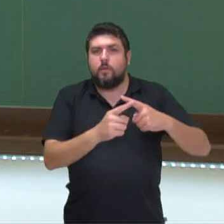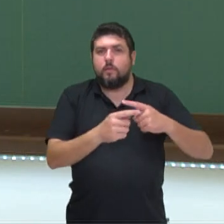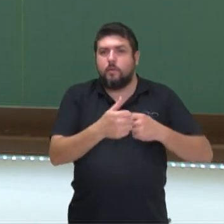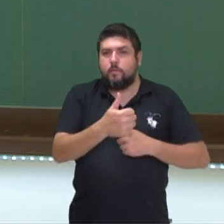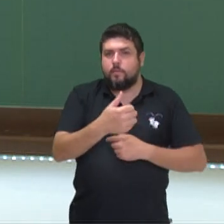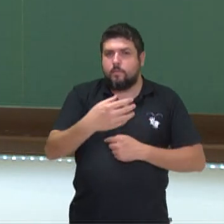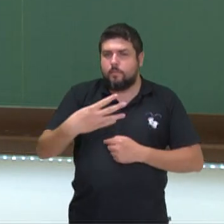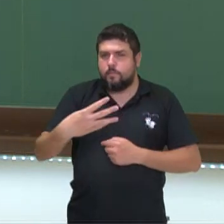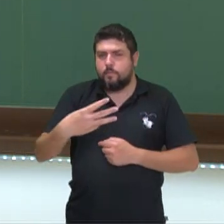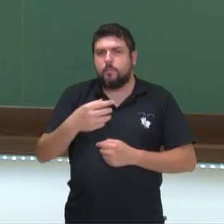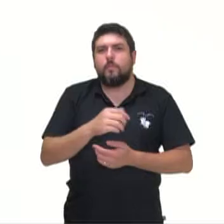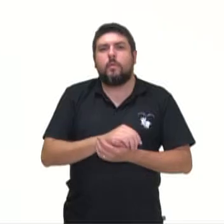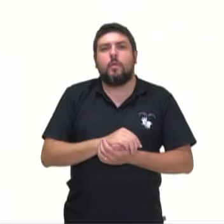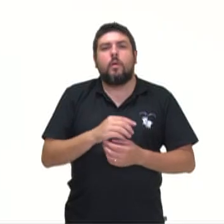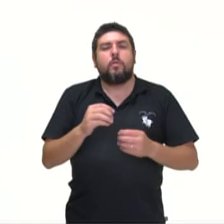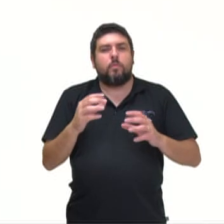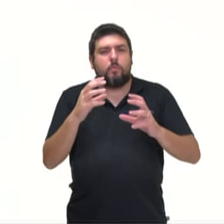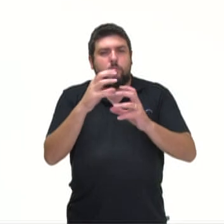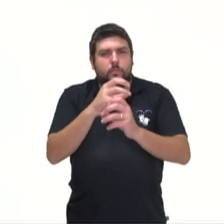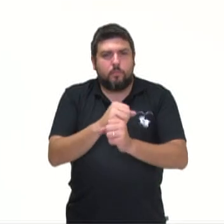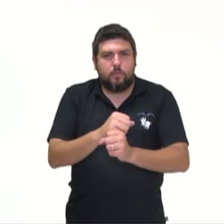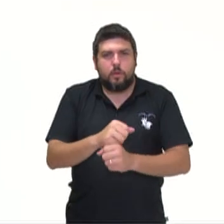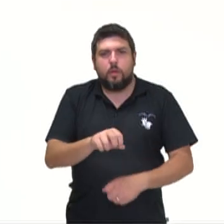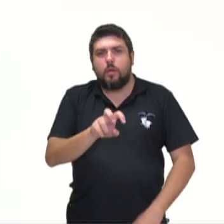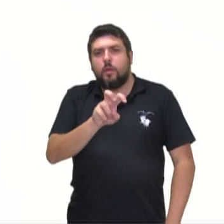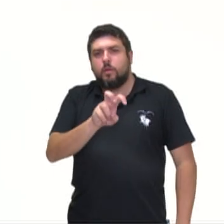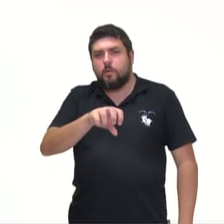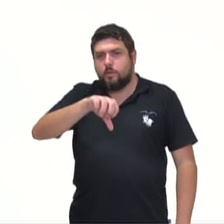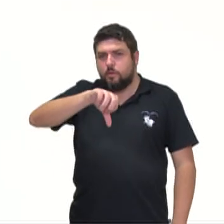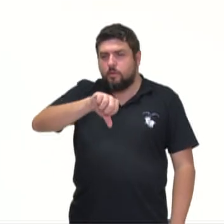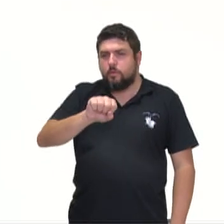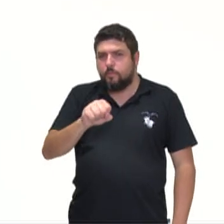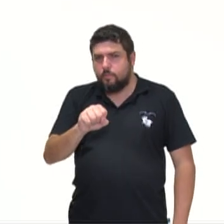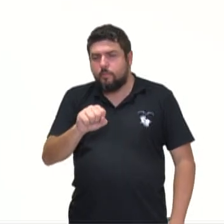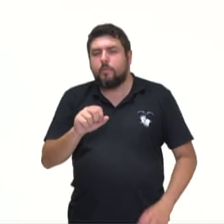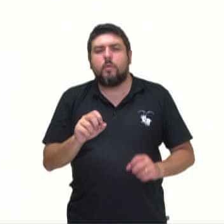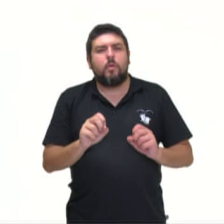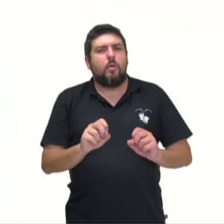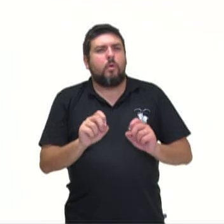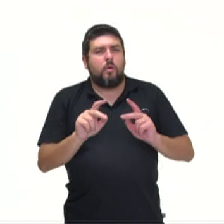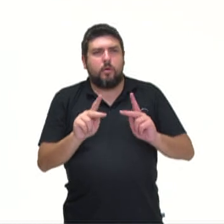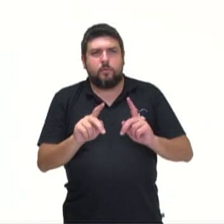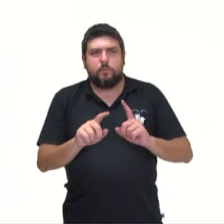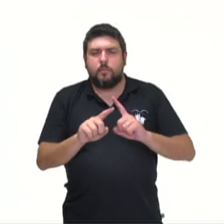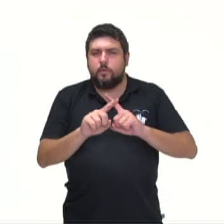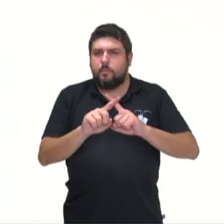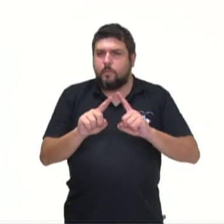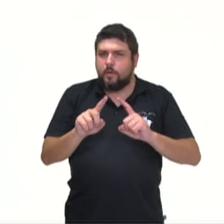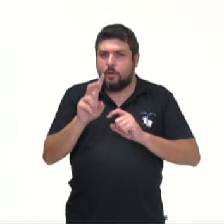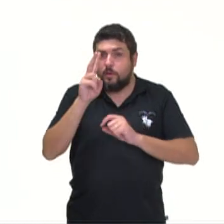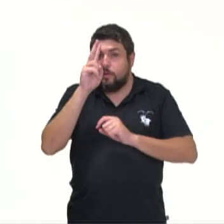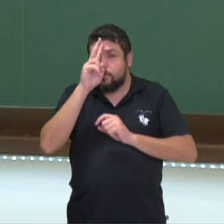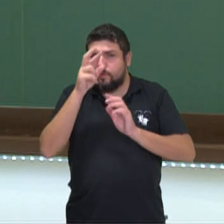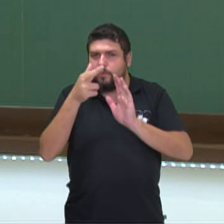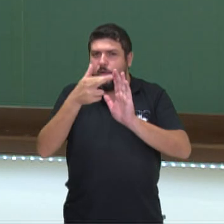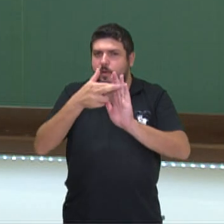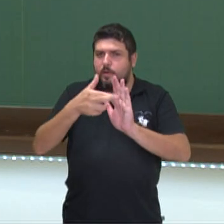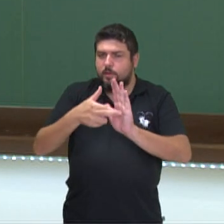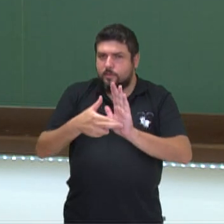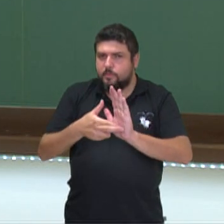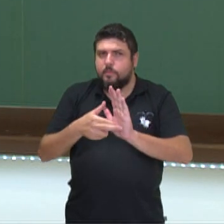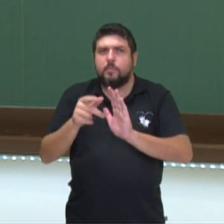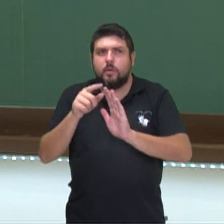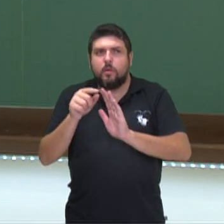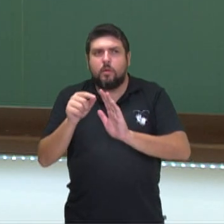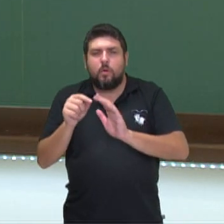essa continha, vai dar 598. Ok, mas fazendo a regra do sinal, né, como eu estou